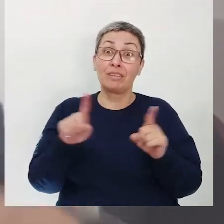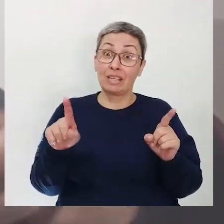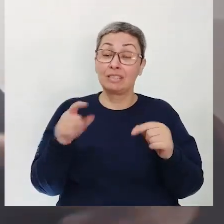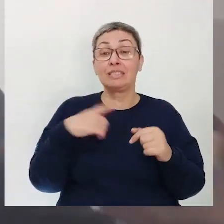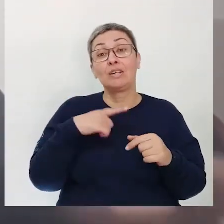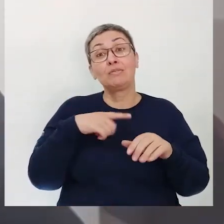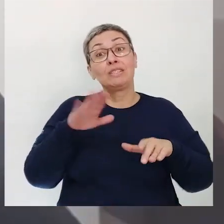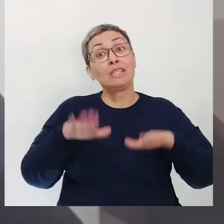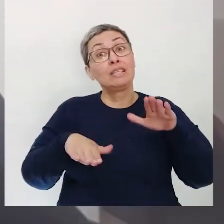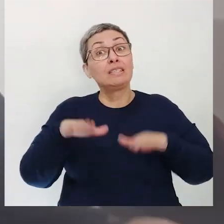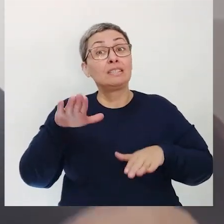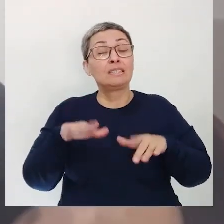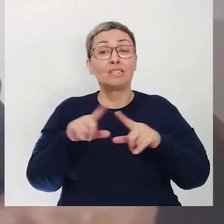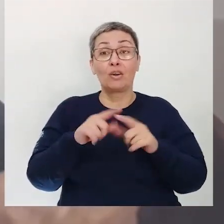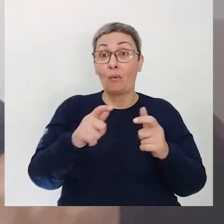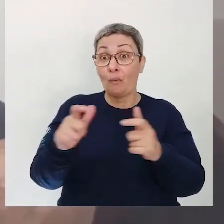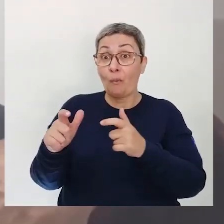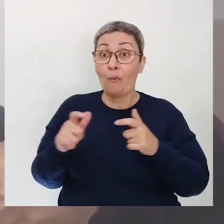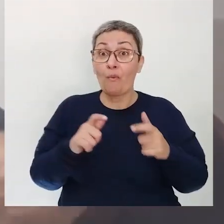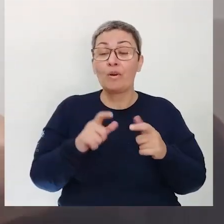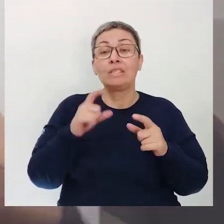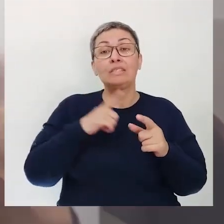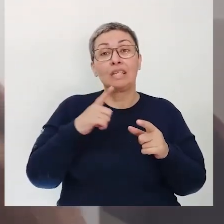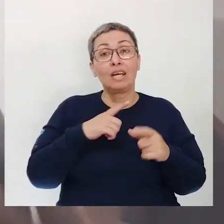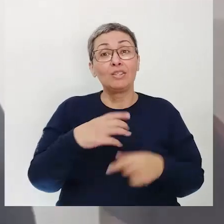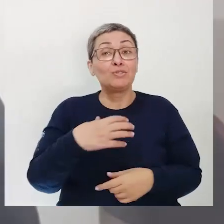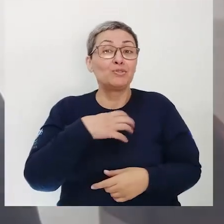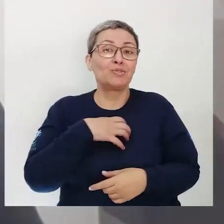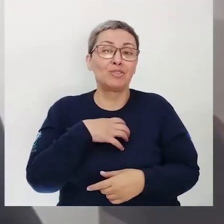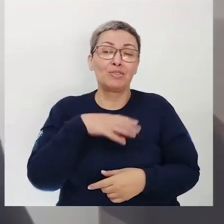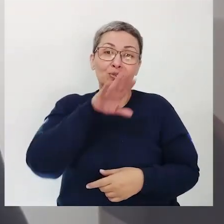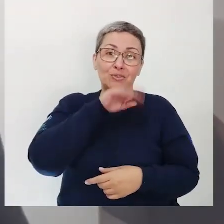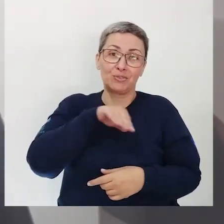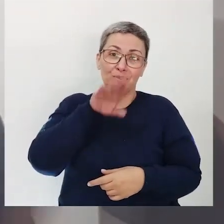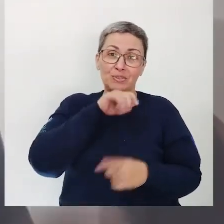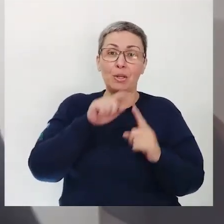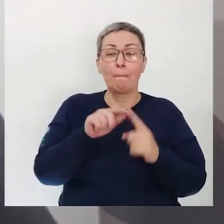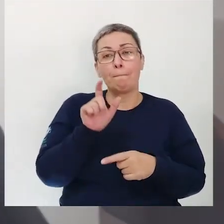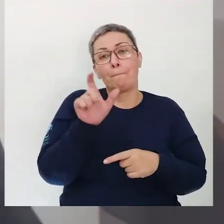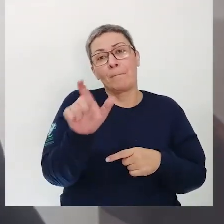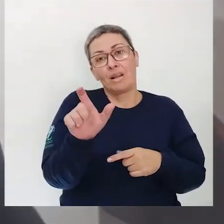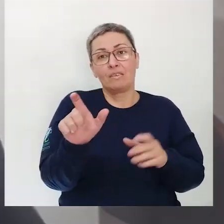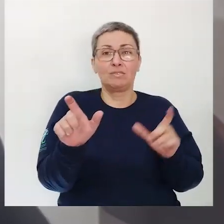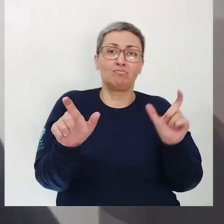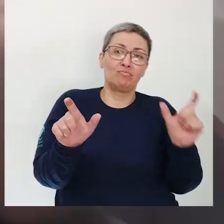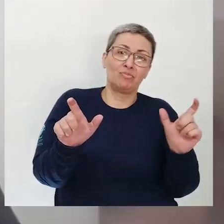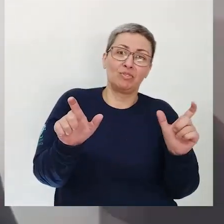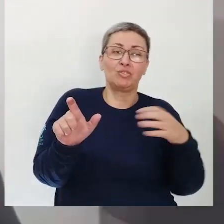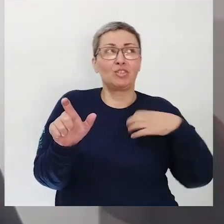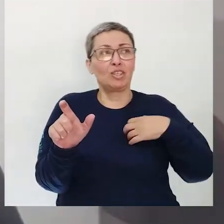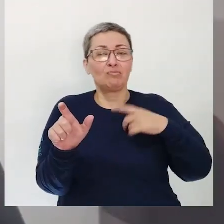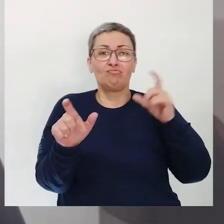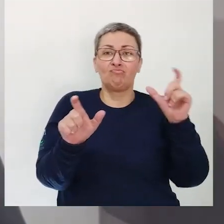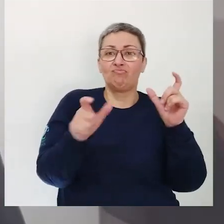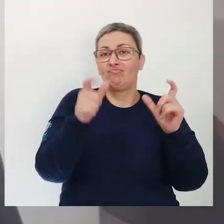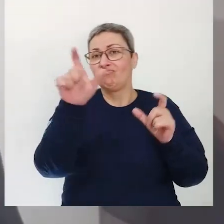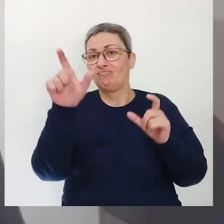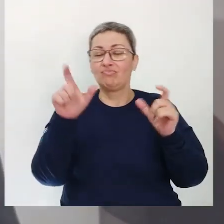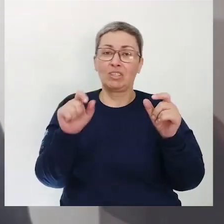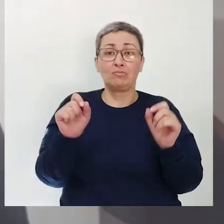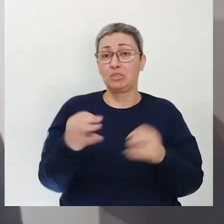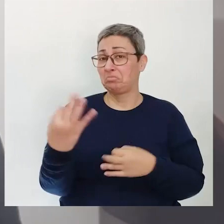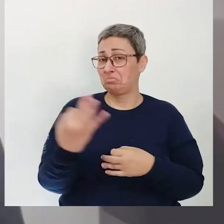Então, dependendo do local, existe uma forma de falar, uma palavra que eu falo de um jeito aqui se fala de um outro jeito